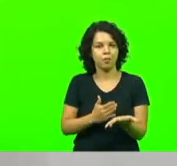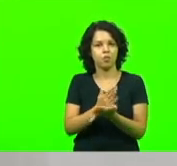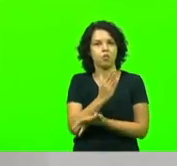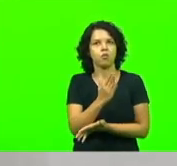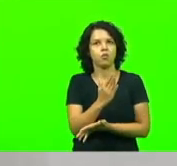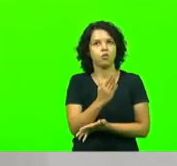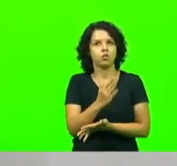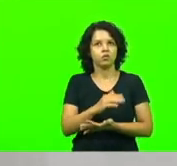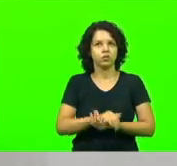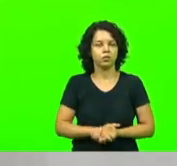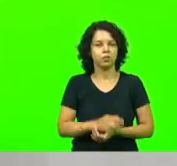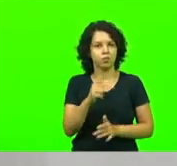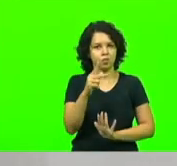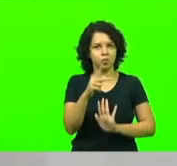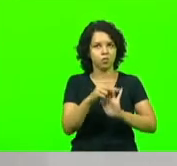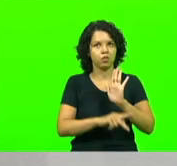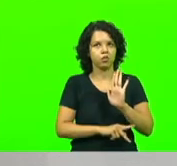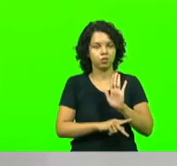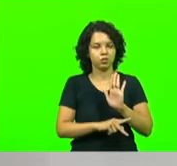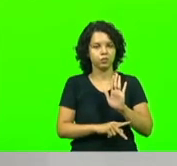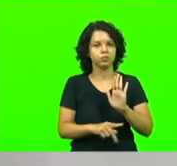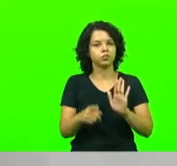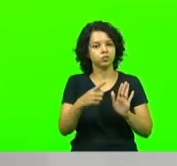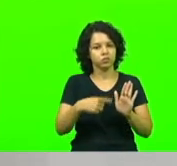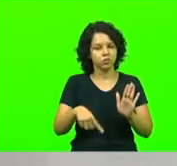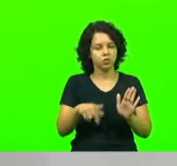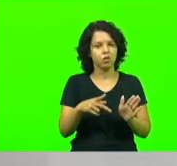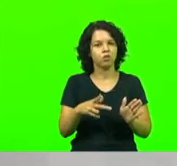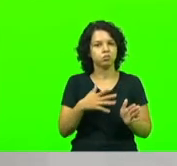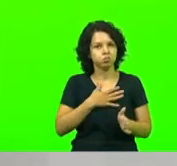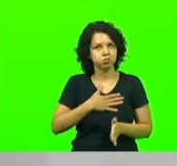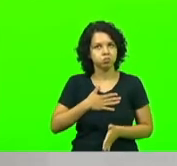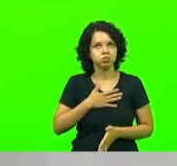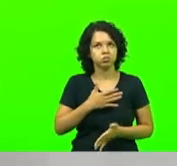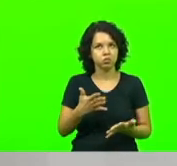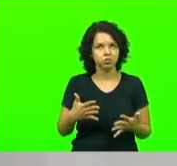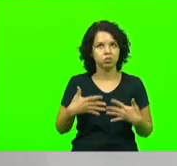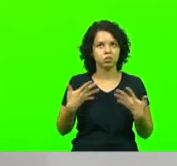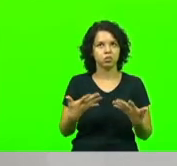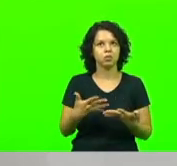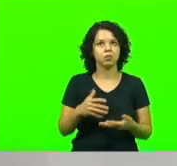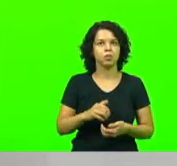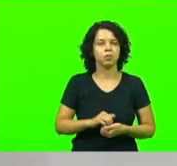sancionou o projeto dos CACs. Então, uma grata surpresa. Meus amigos,